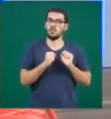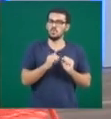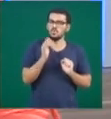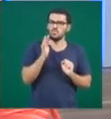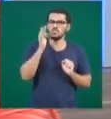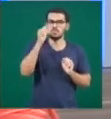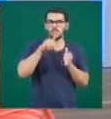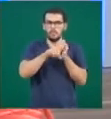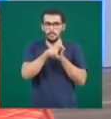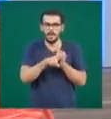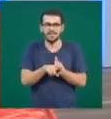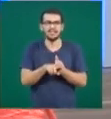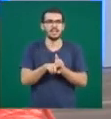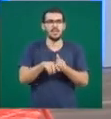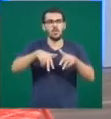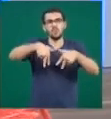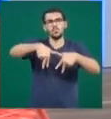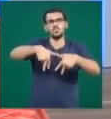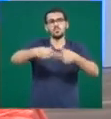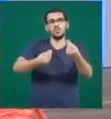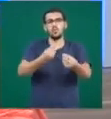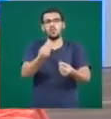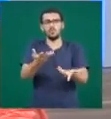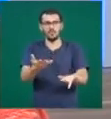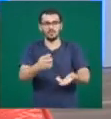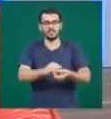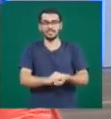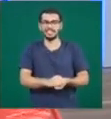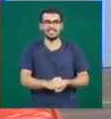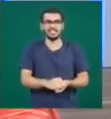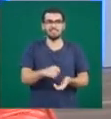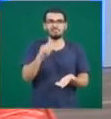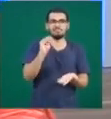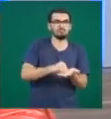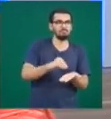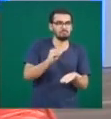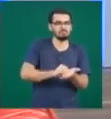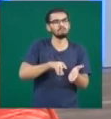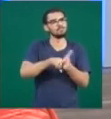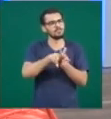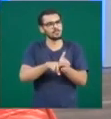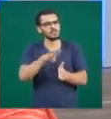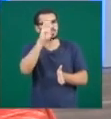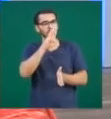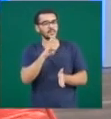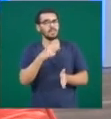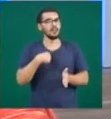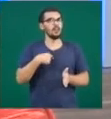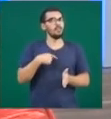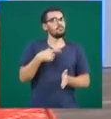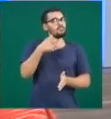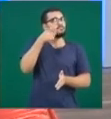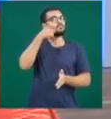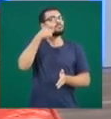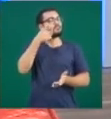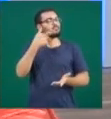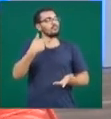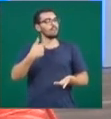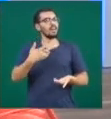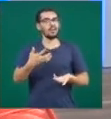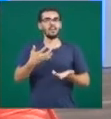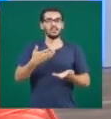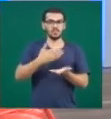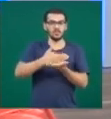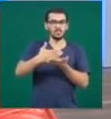relação do gênero com isso, e que não tinha muitas pesquisas sobre aqui no Brasil. E eu achei esse tema interessante e eu resolvi fazer uma